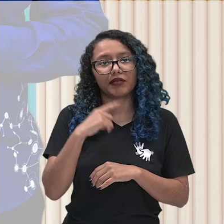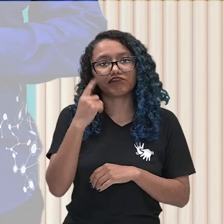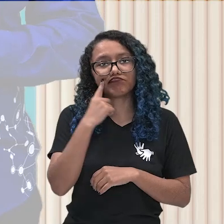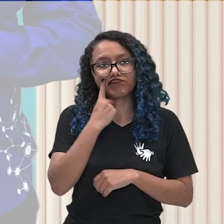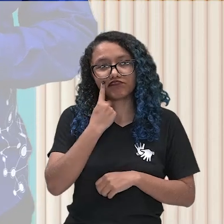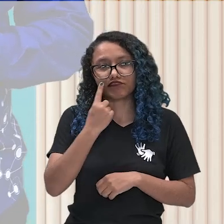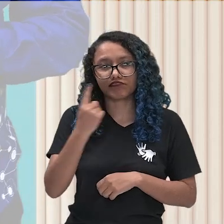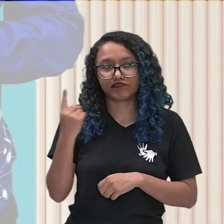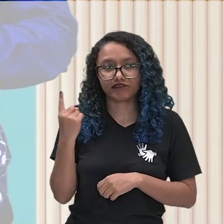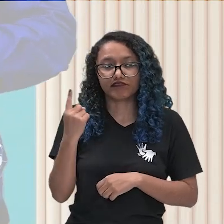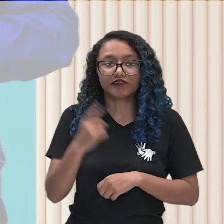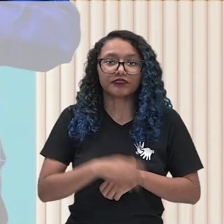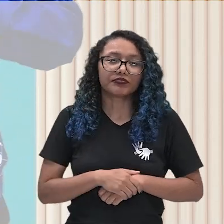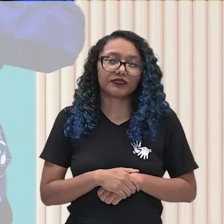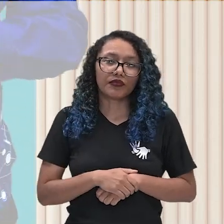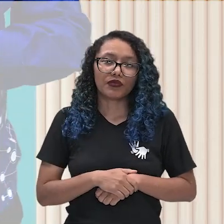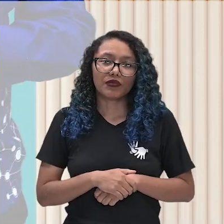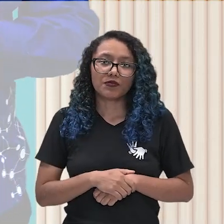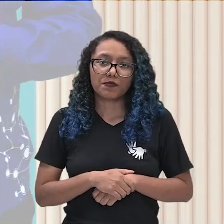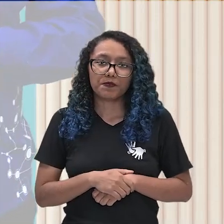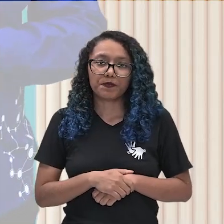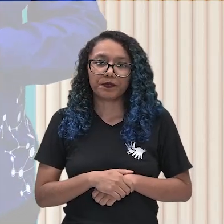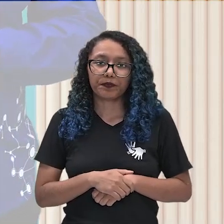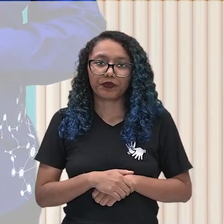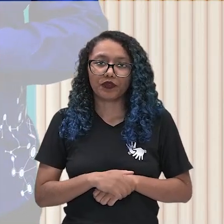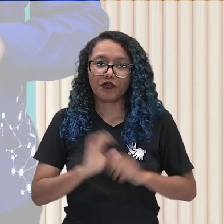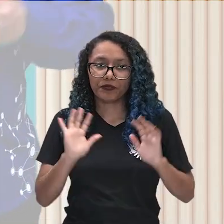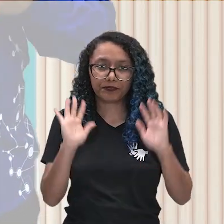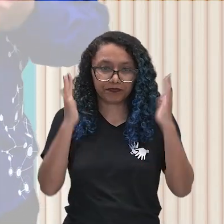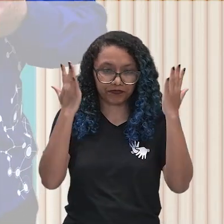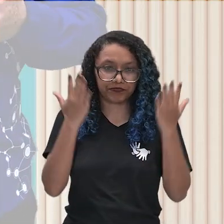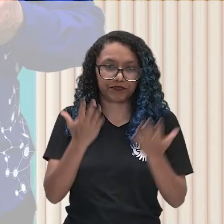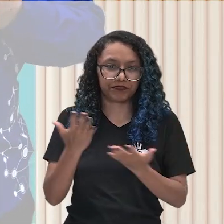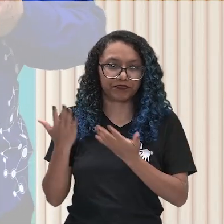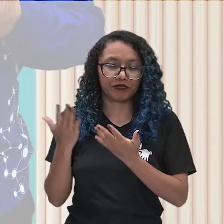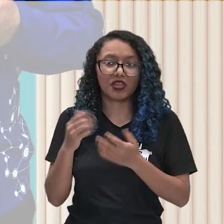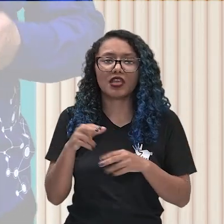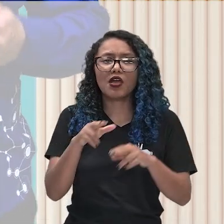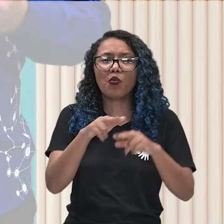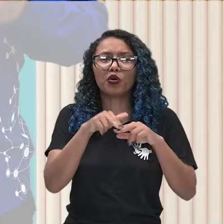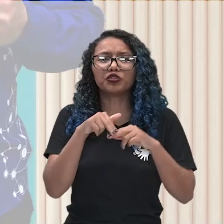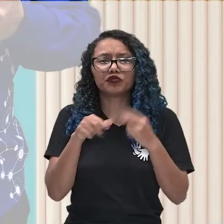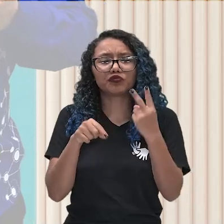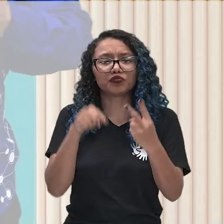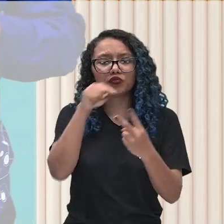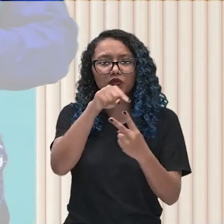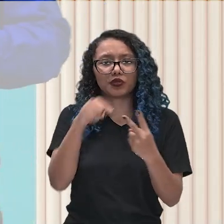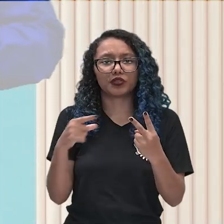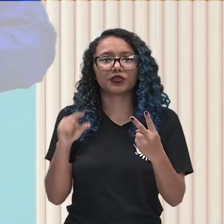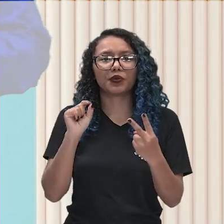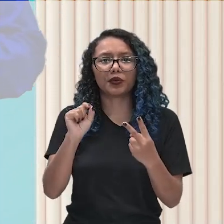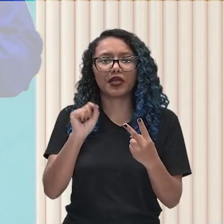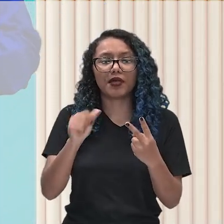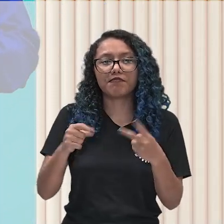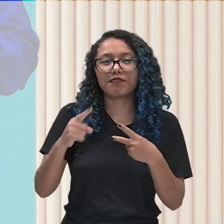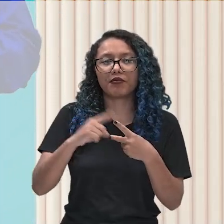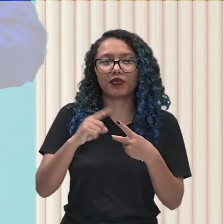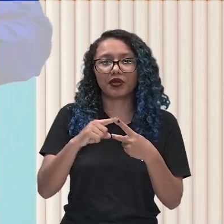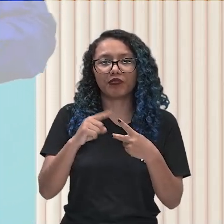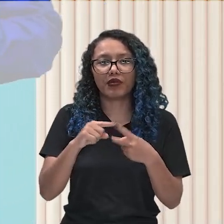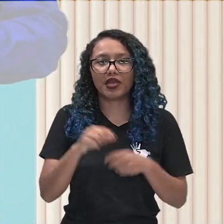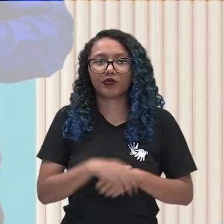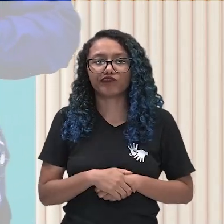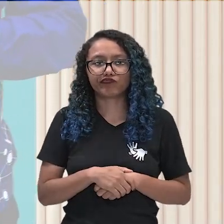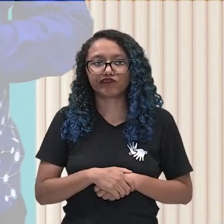de Montreal, criado por 2 motivos. Mais uma vez, o que é? Revitalizar o bairro de São